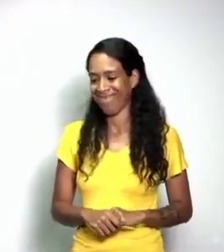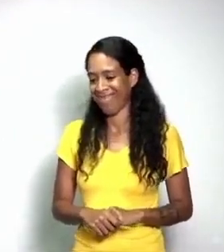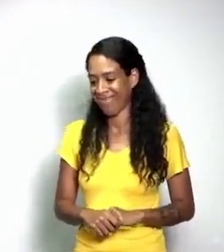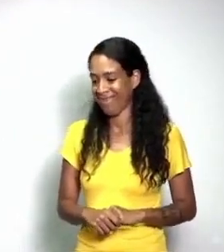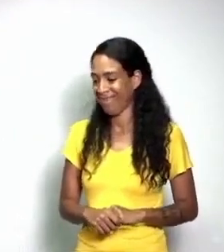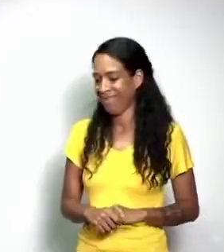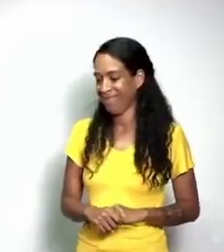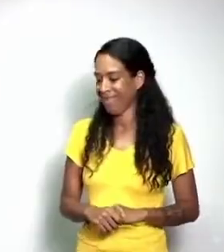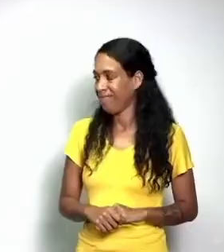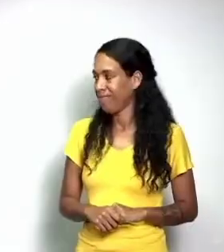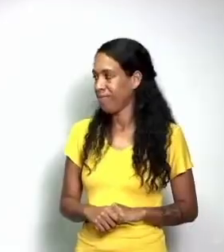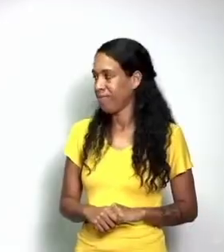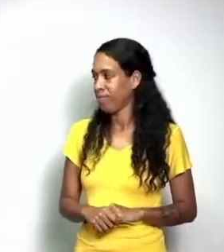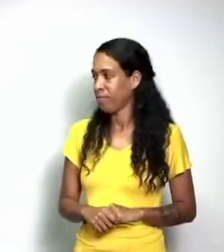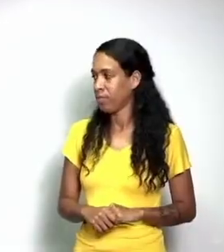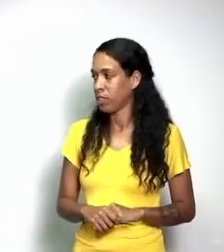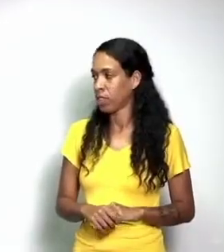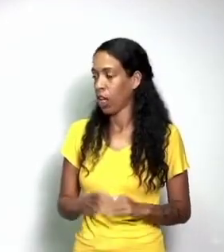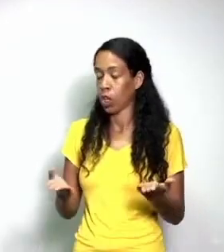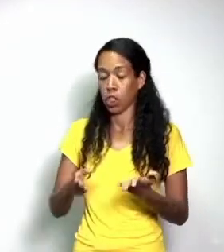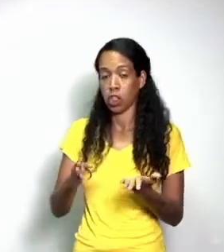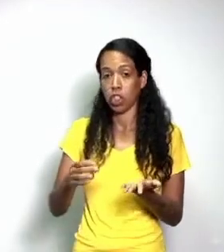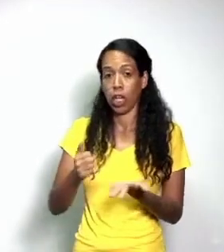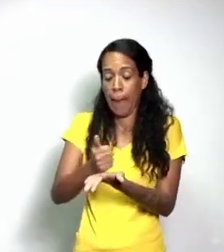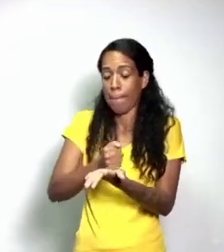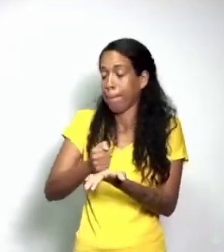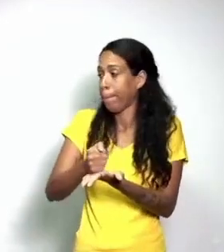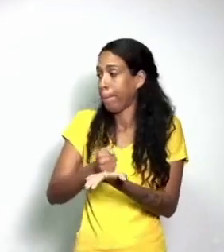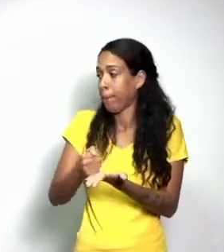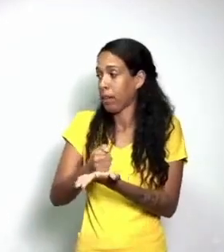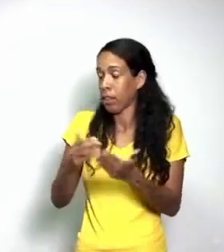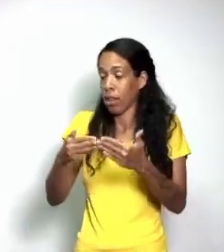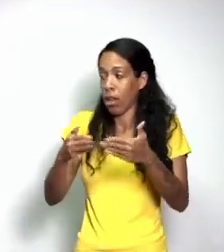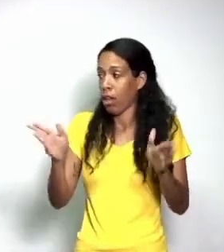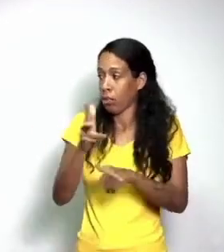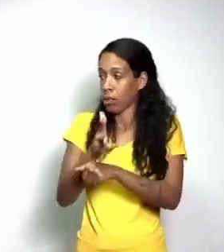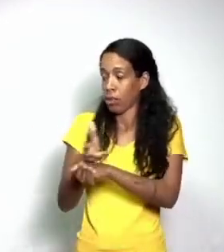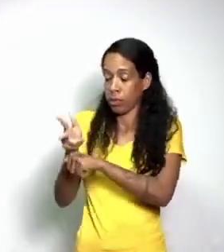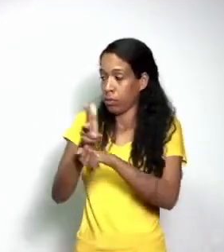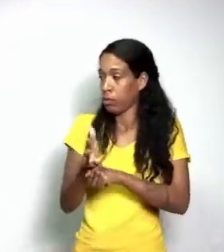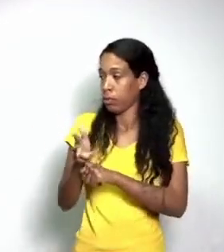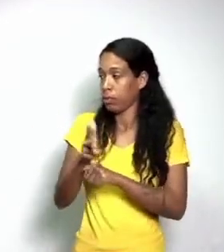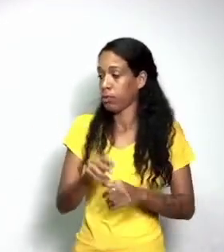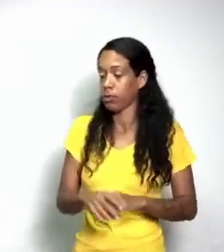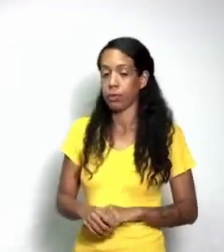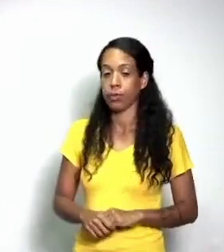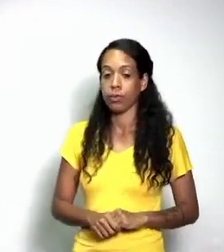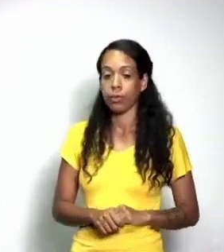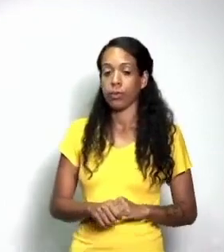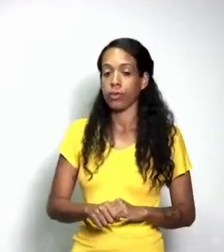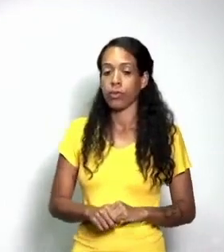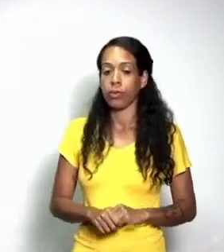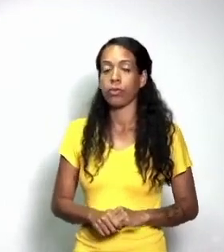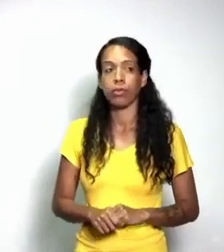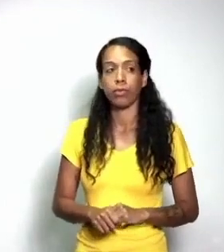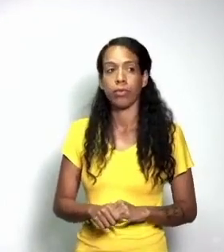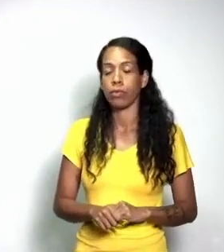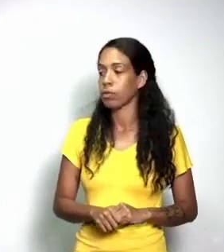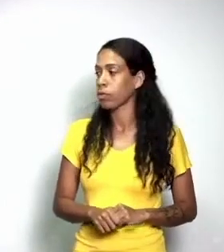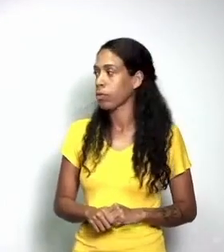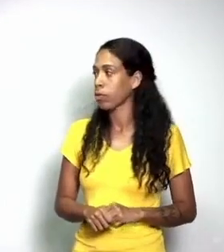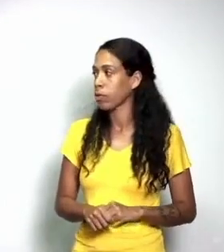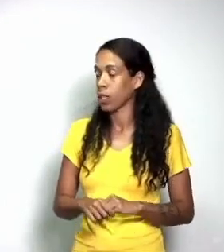E aqui a gente já tem que tirar as bases dela. Então a gente vai liberar a câmera no tripé. Para liberar a câmera no tripé, a gente